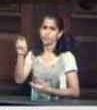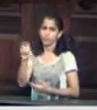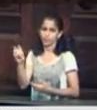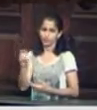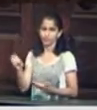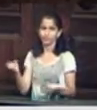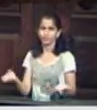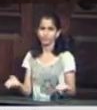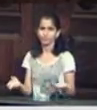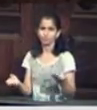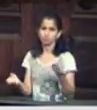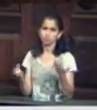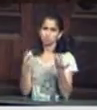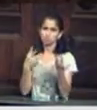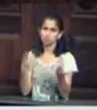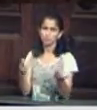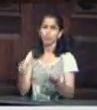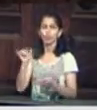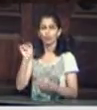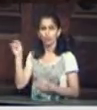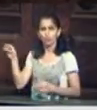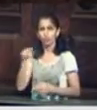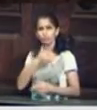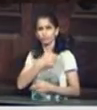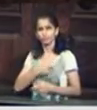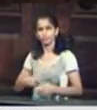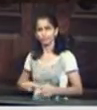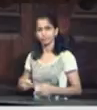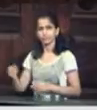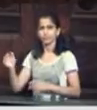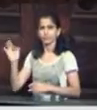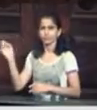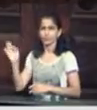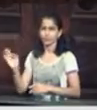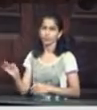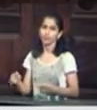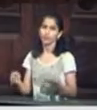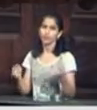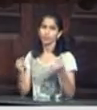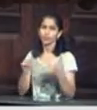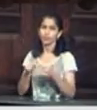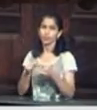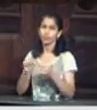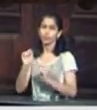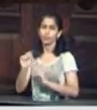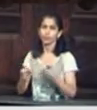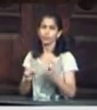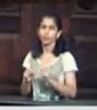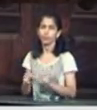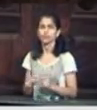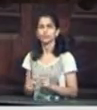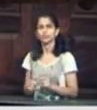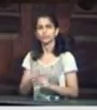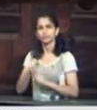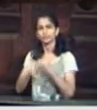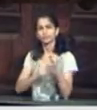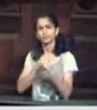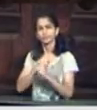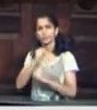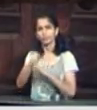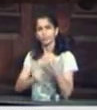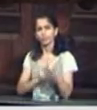que tramita do governo federal. E que espírito é esse? É estabelecer pela próxima